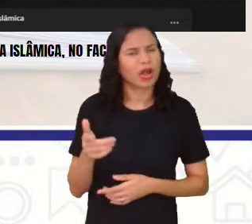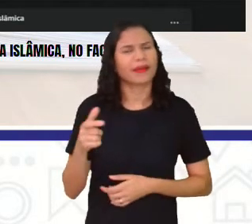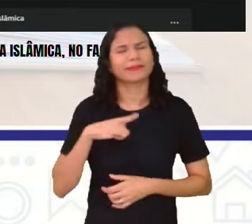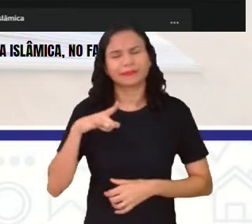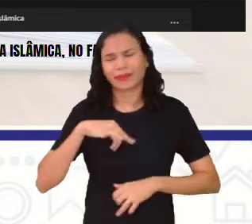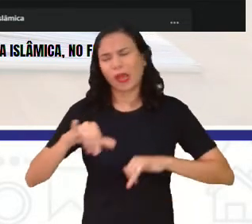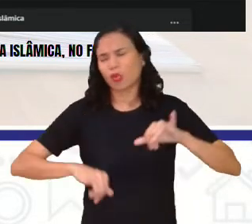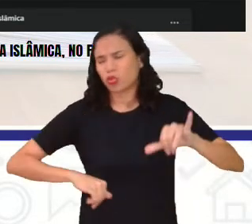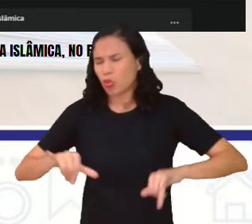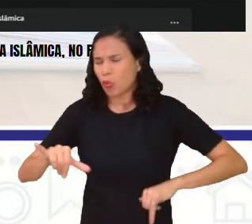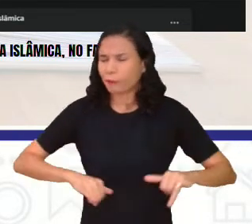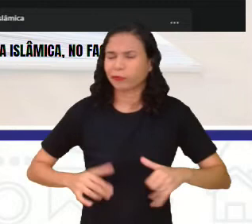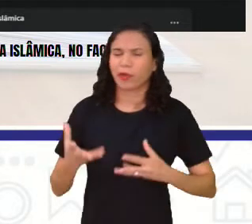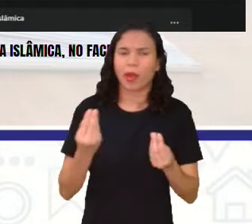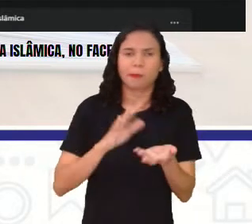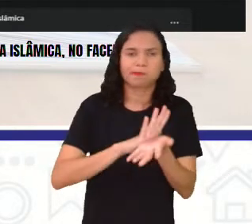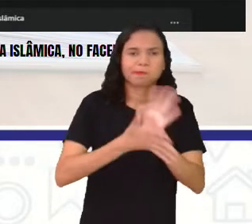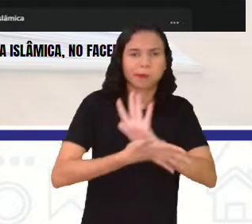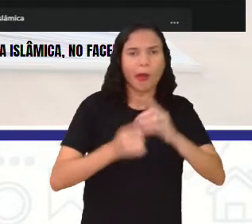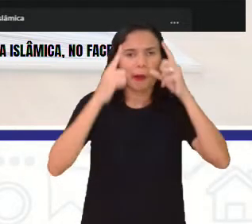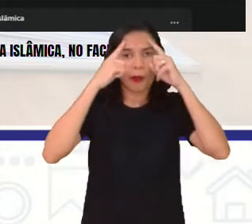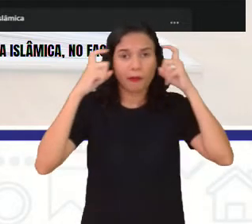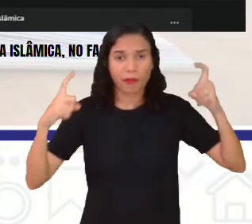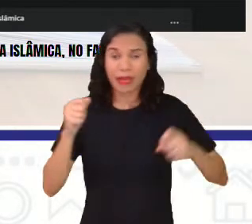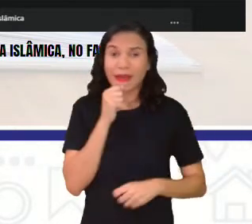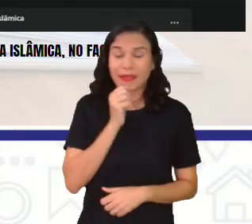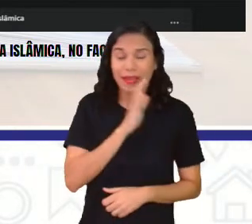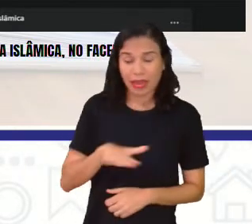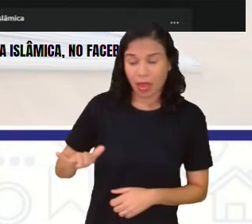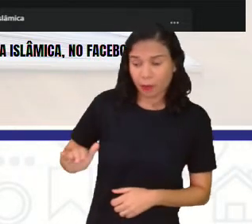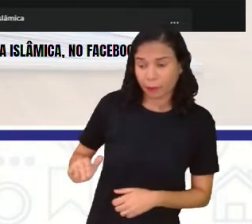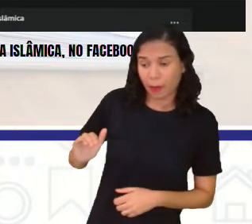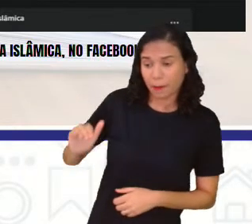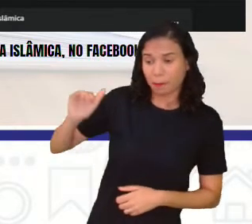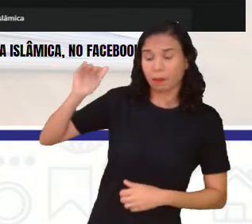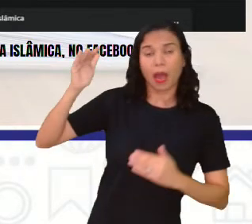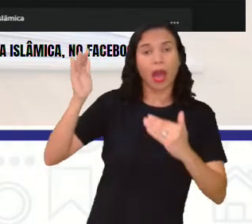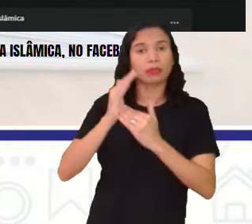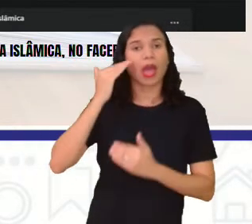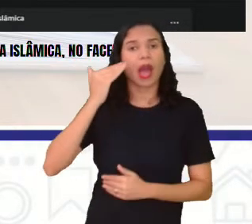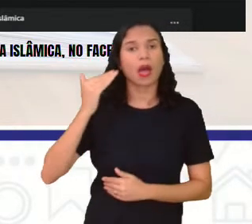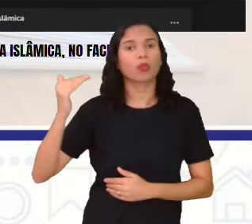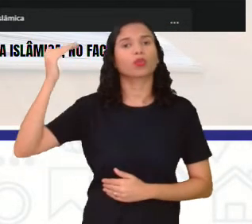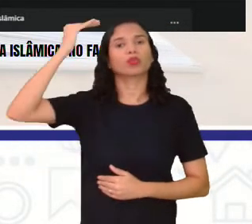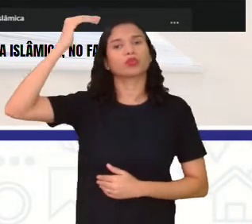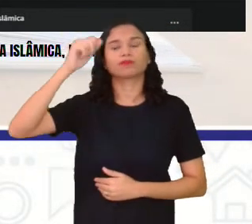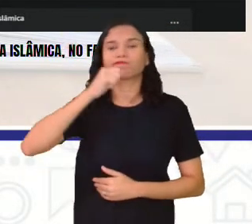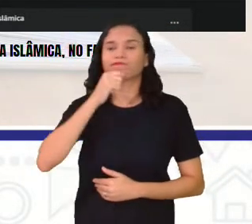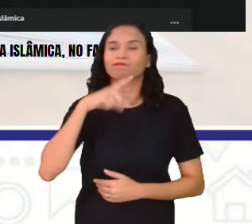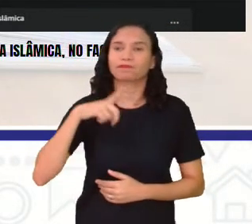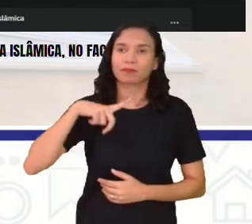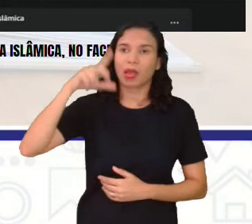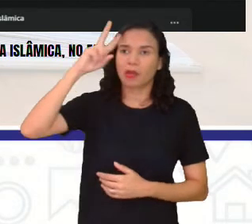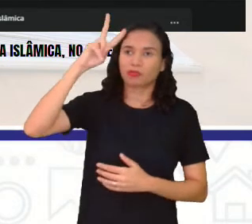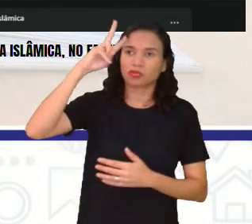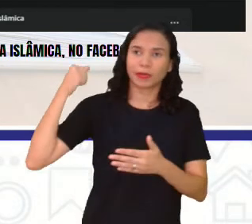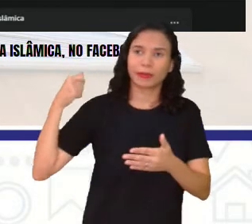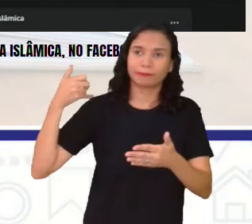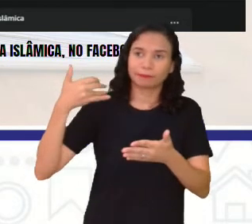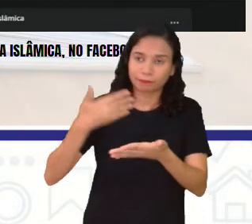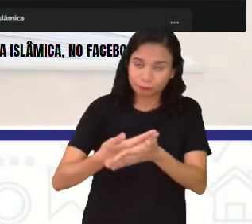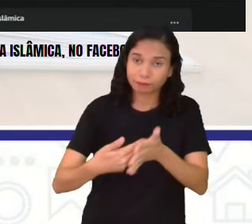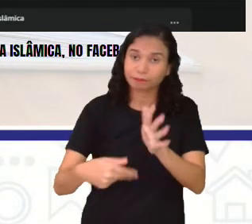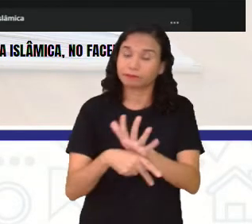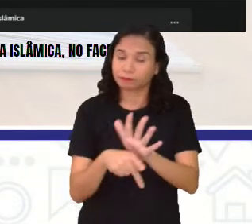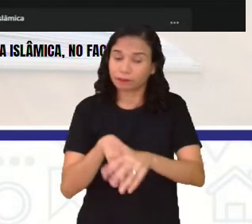preconceito, bastante discriminação, desde a minha infância até ficar adulto, e coleciono uma certa história aí de larga,